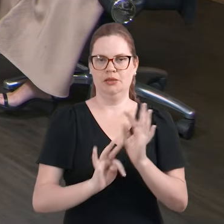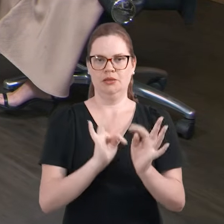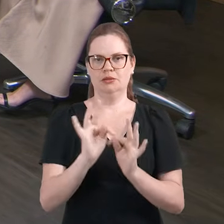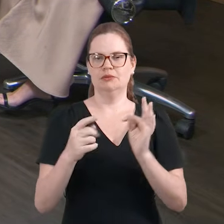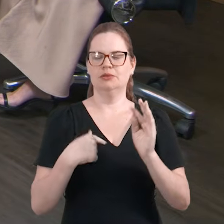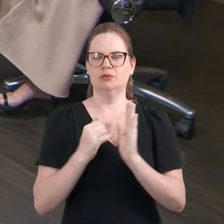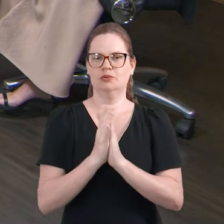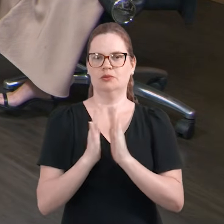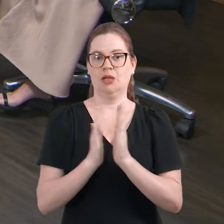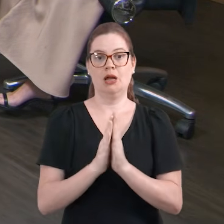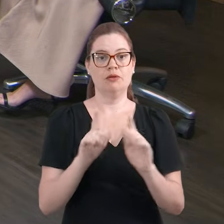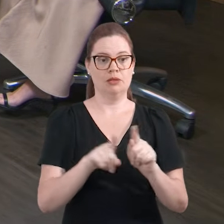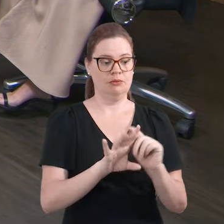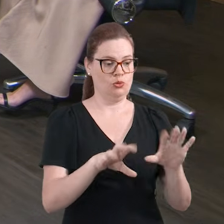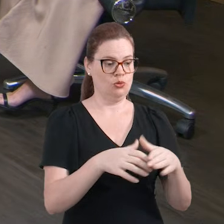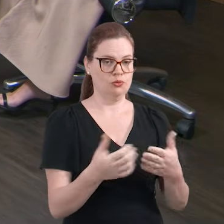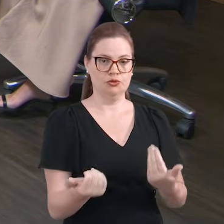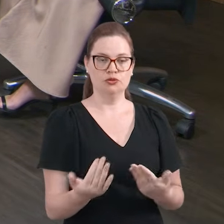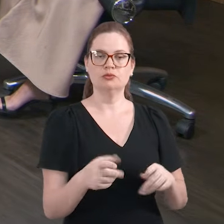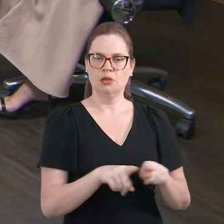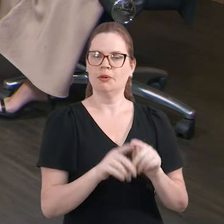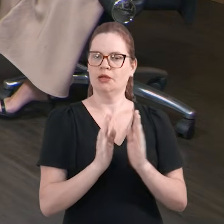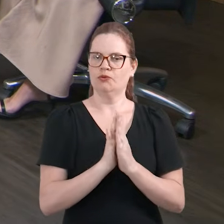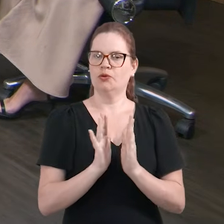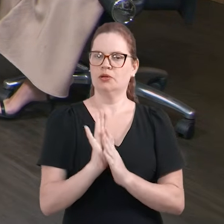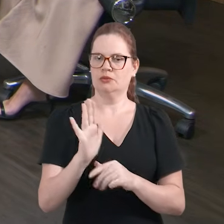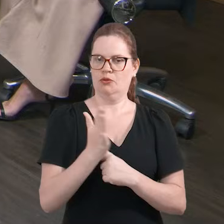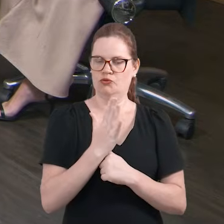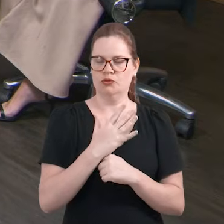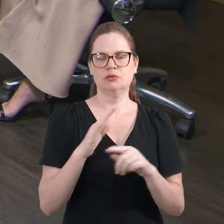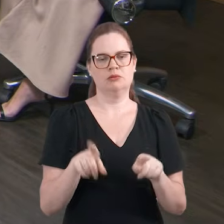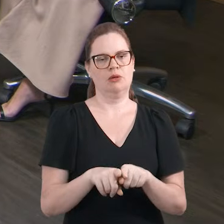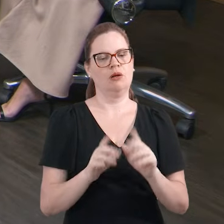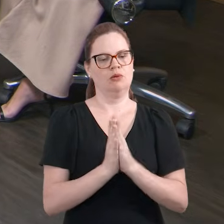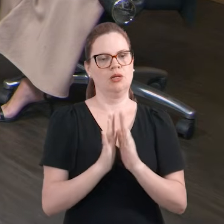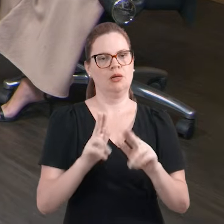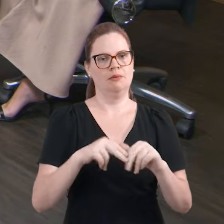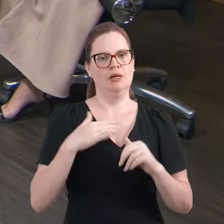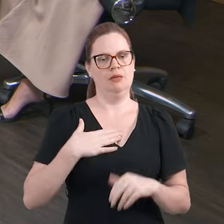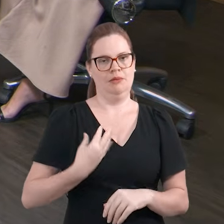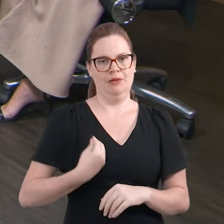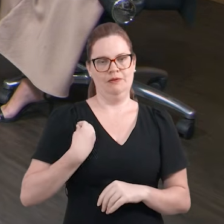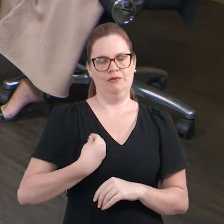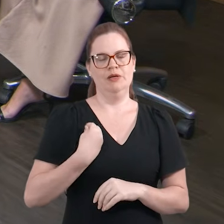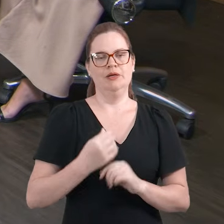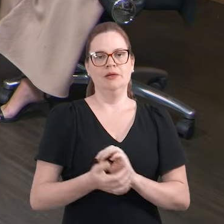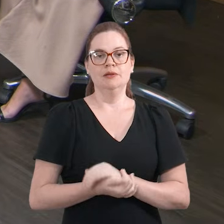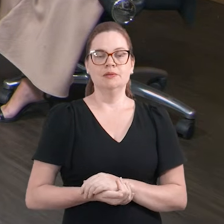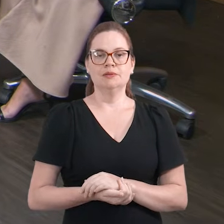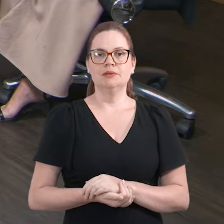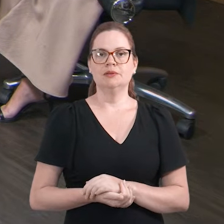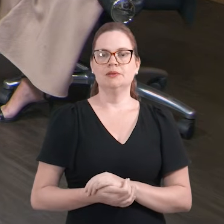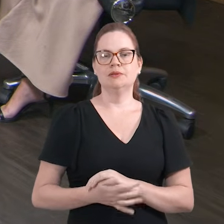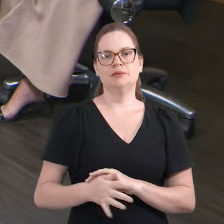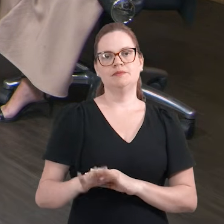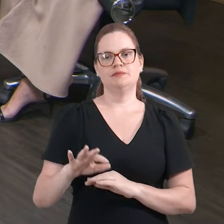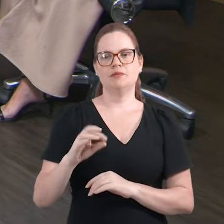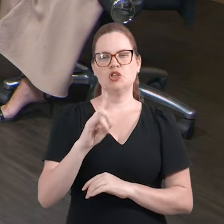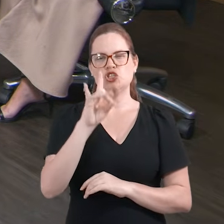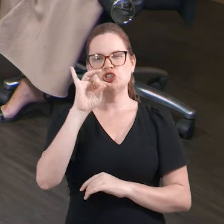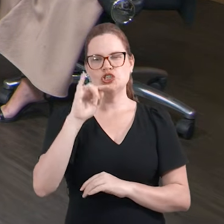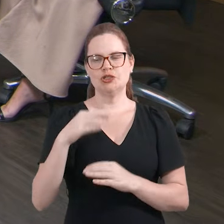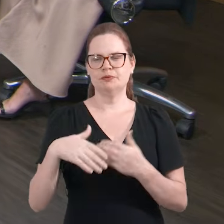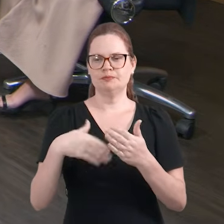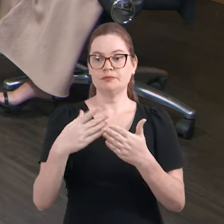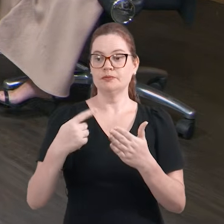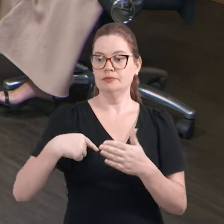eu orava e os jovens ao meu redor também estavam orando por essa doença, né? E a passar os dias,